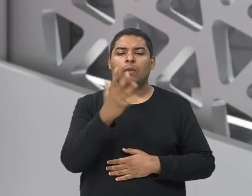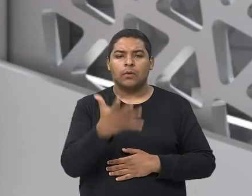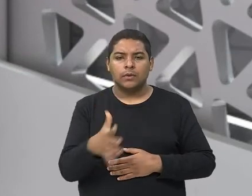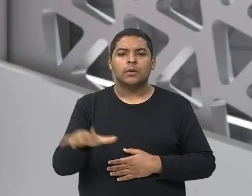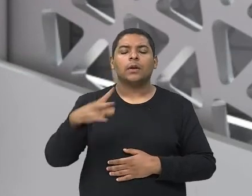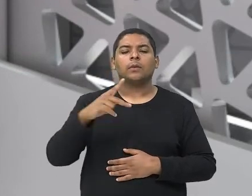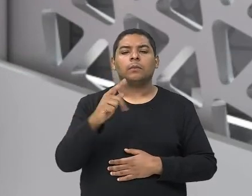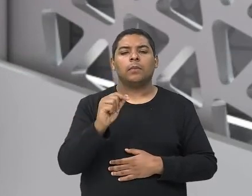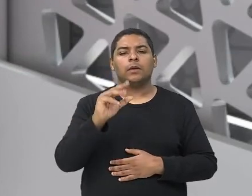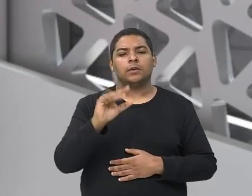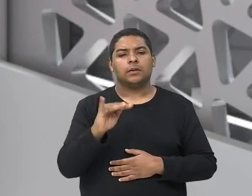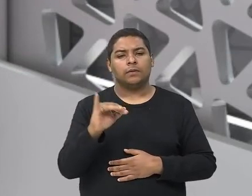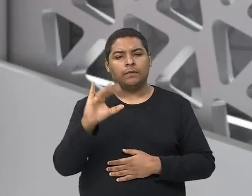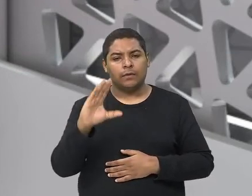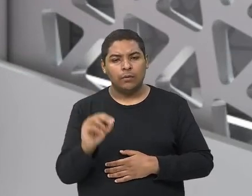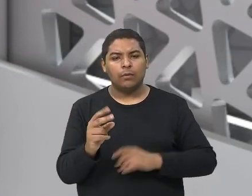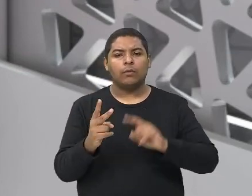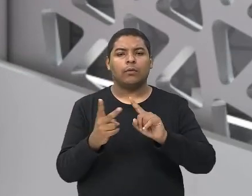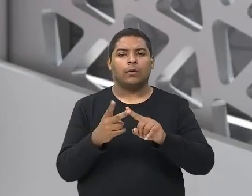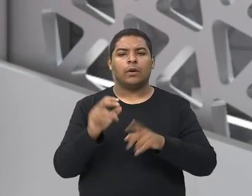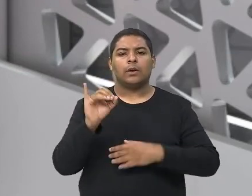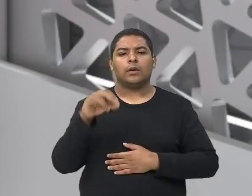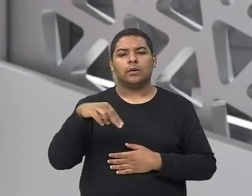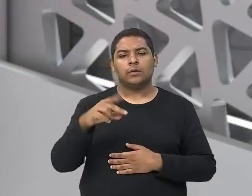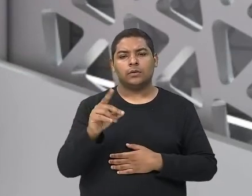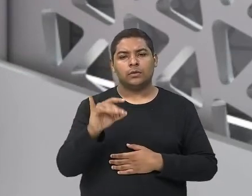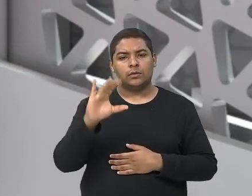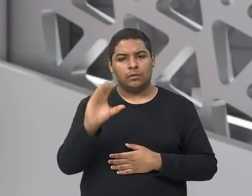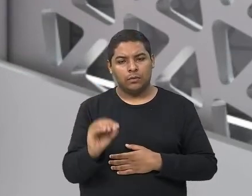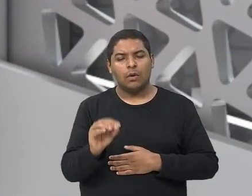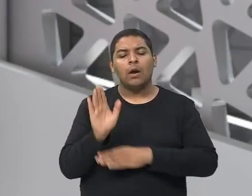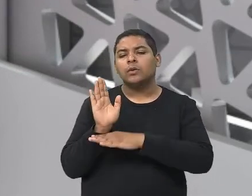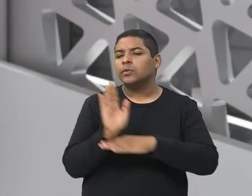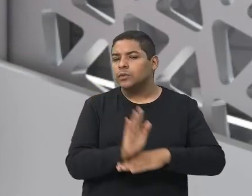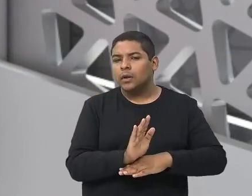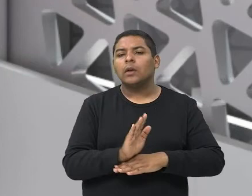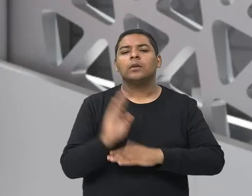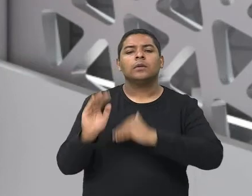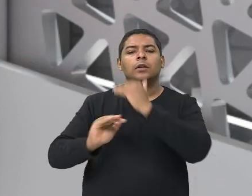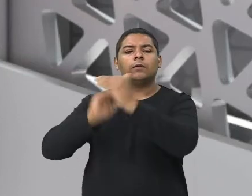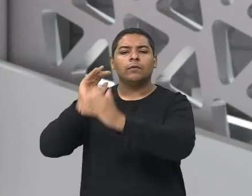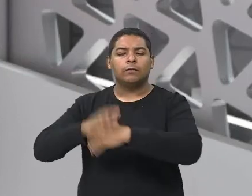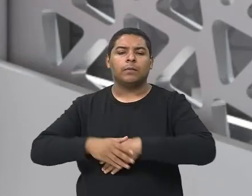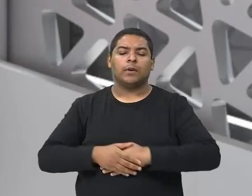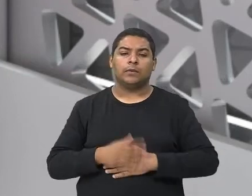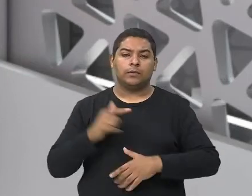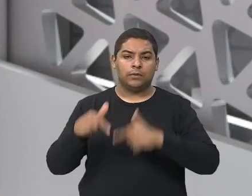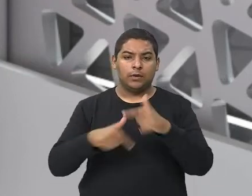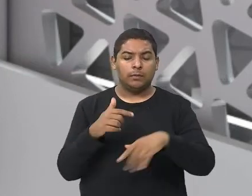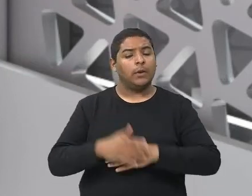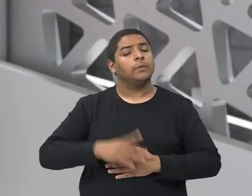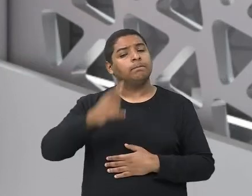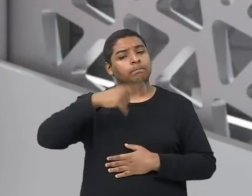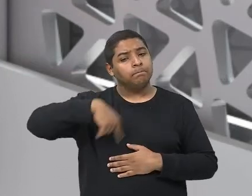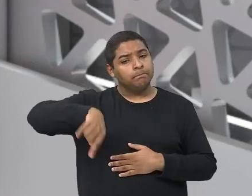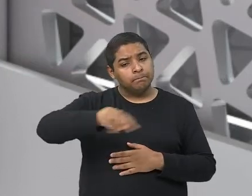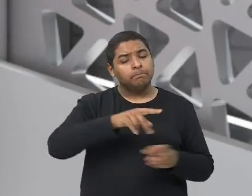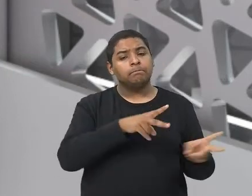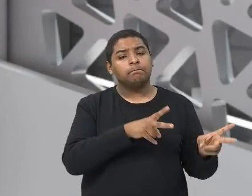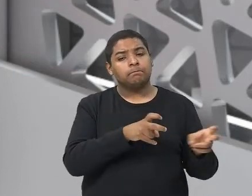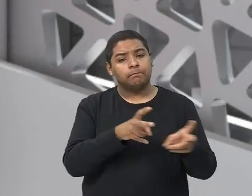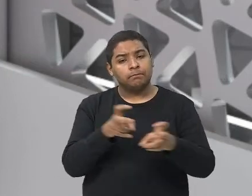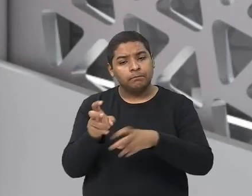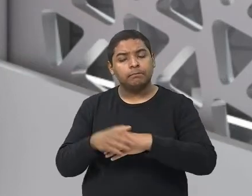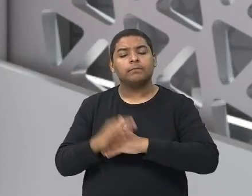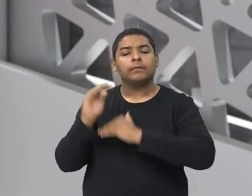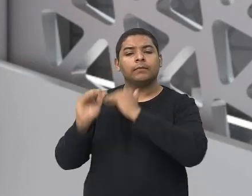que acaba ajudando neste desenvolvimento dessas atividades, tá certo, gente? Então, a gente observa esses